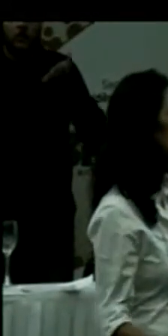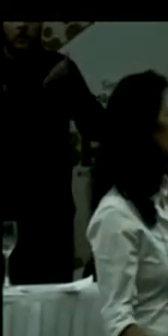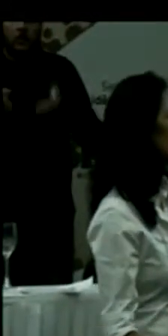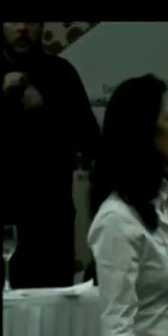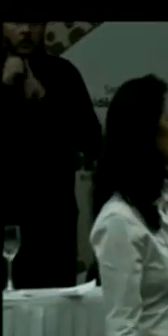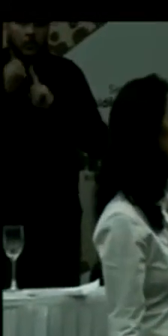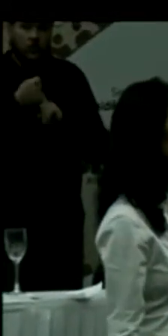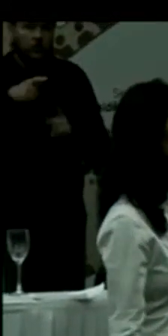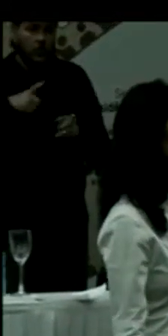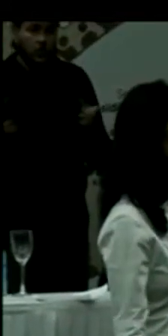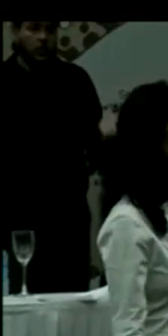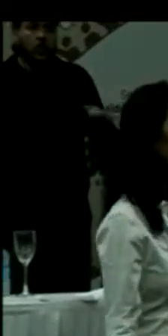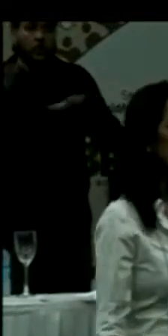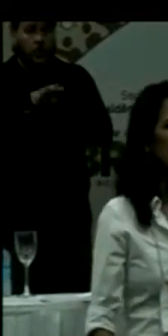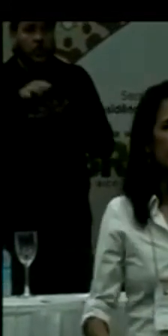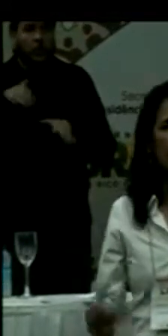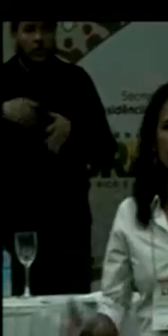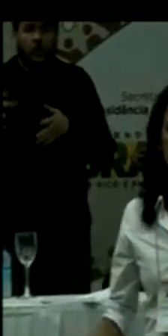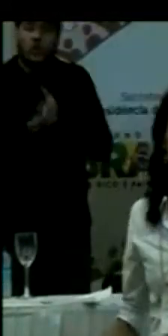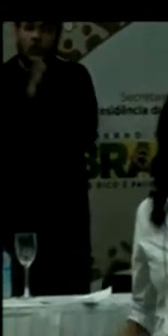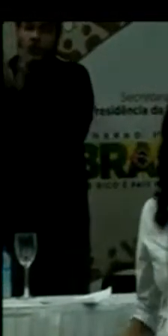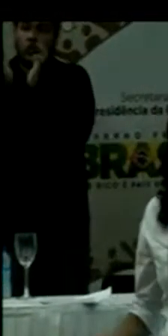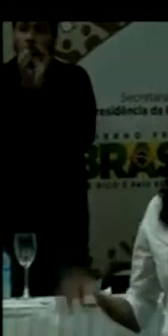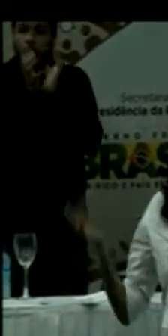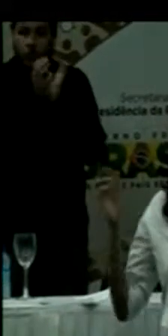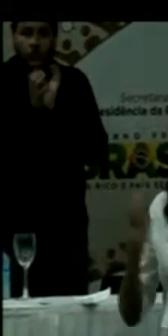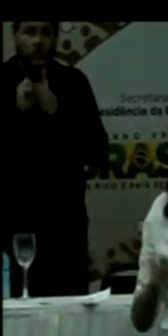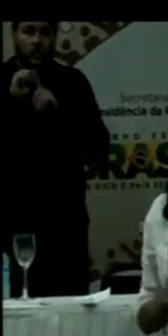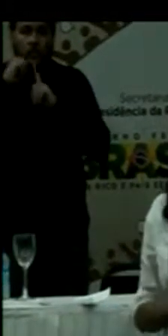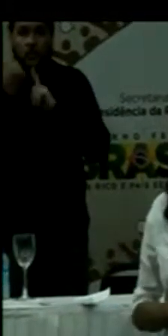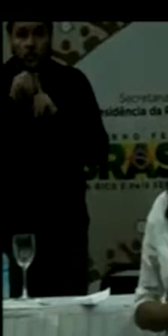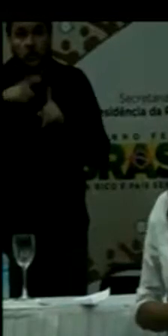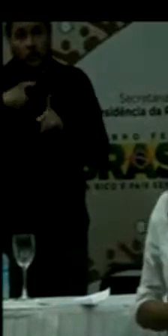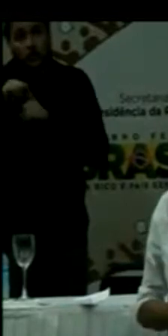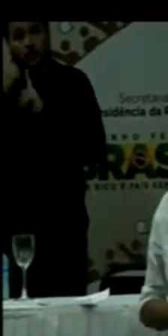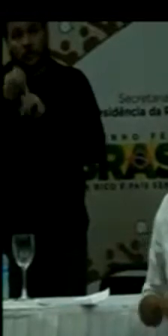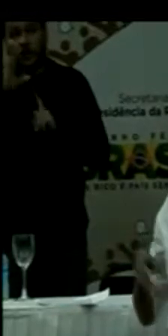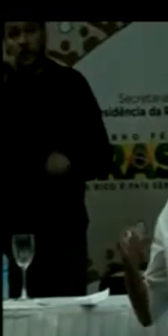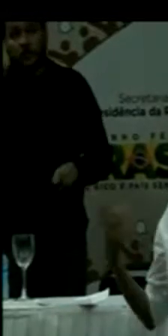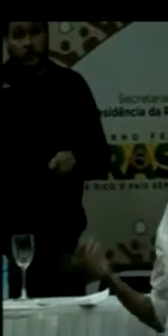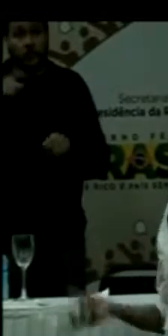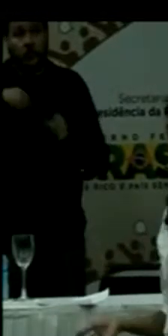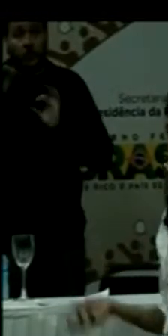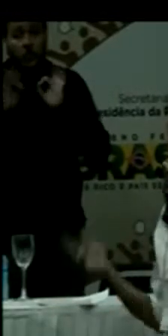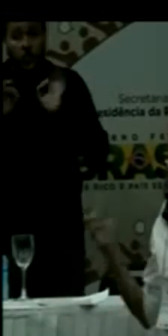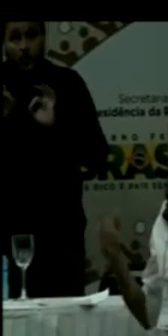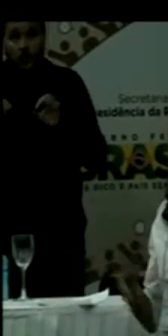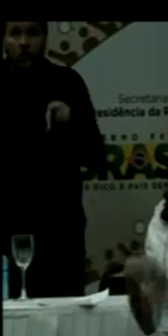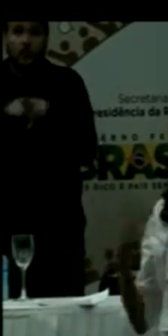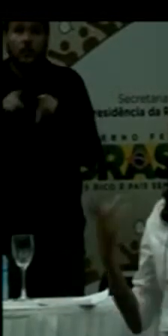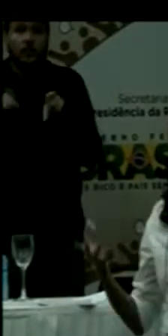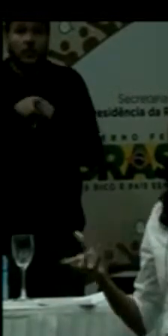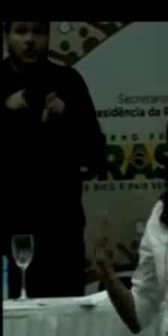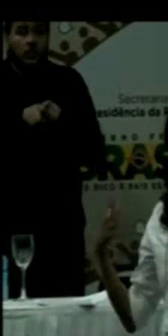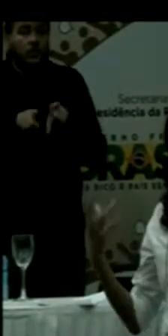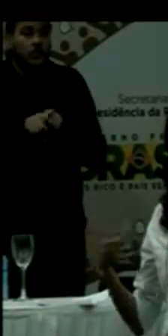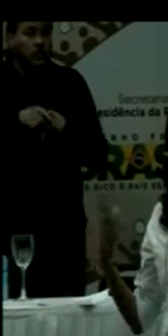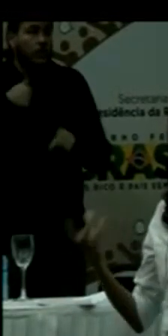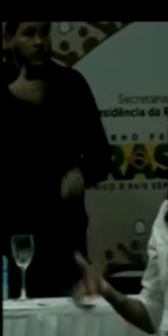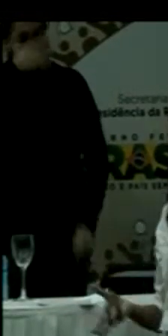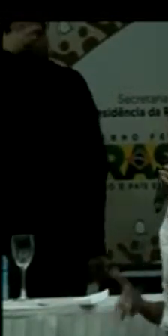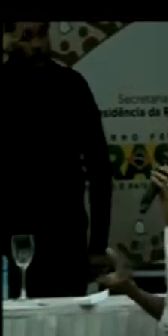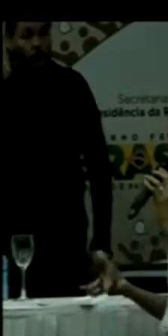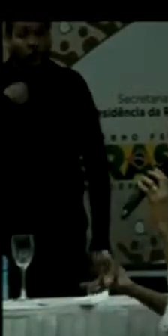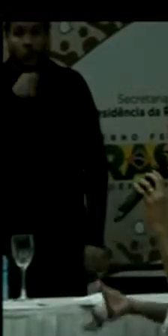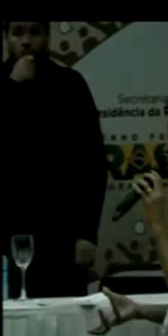integração dos segmentos que compõem a sociedade, e aí a gente viu a sociedade civil organizada e também as pessoas